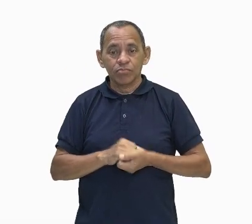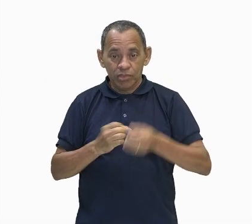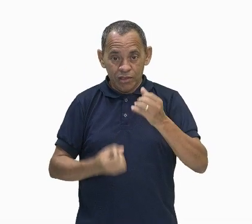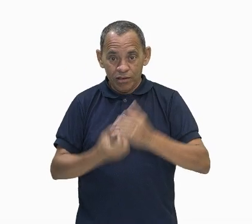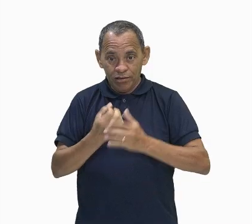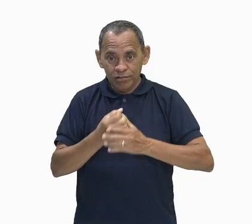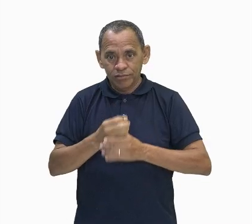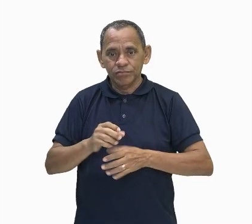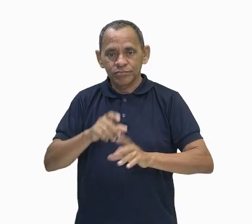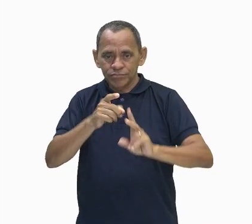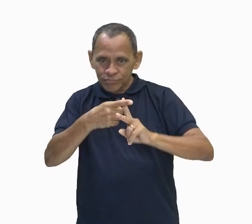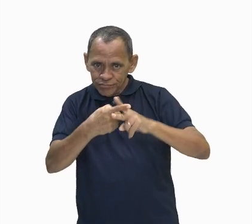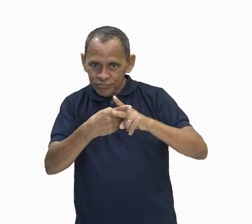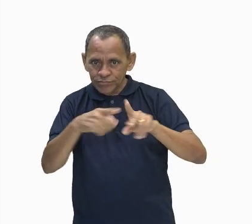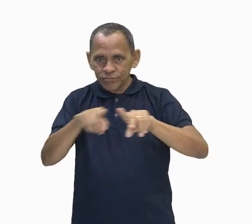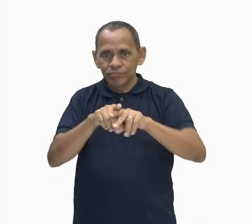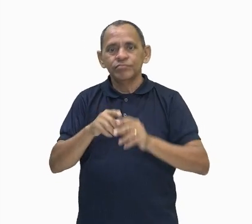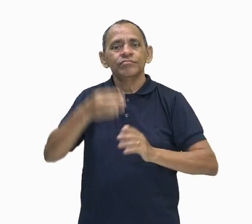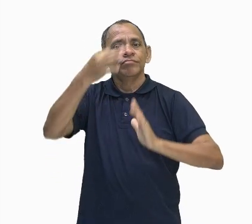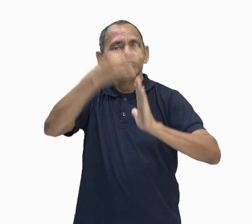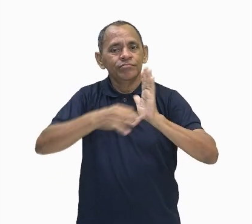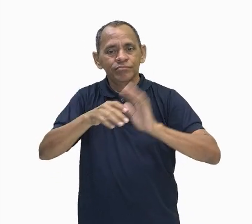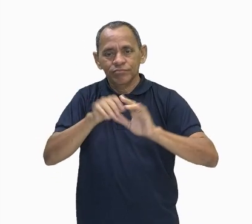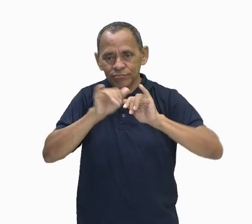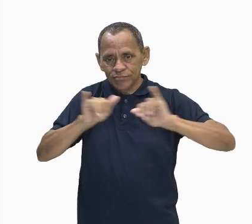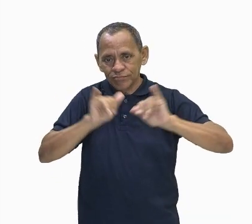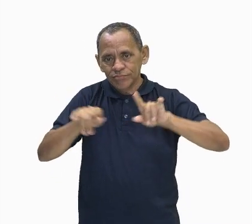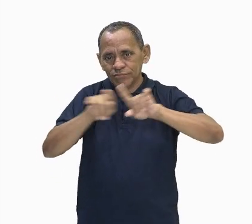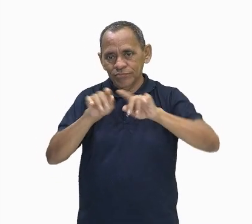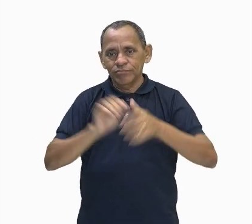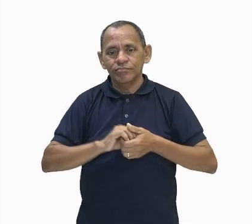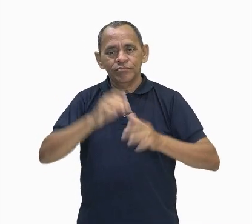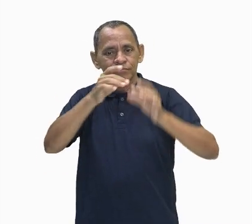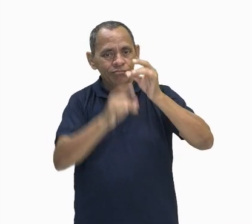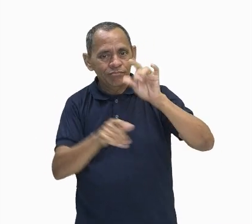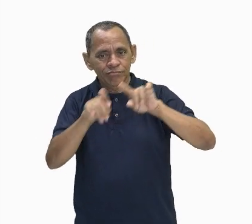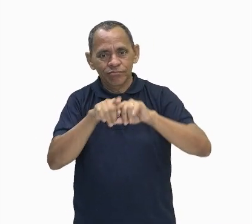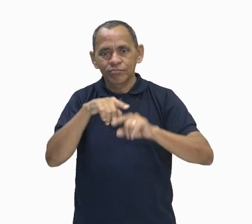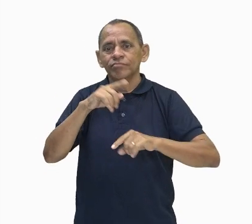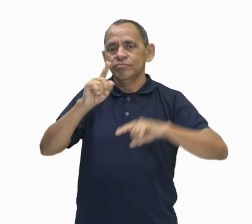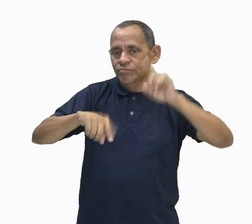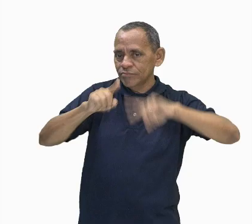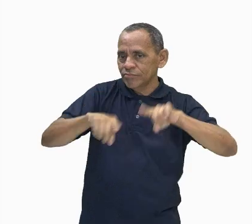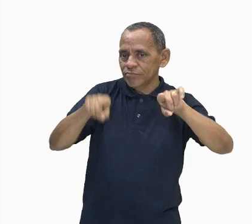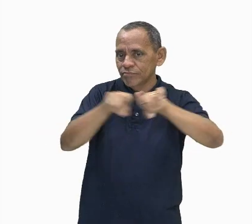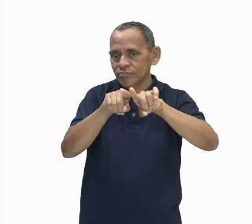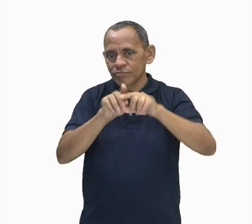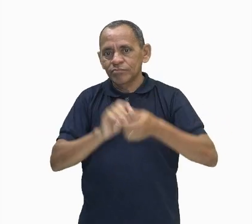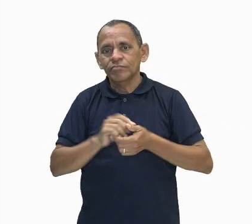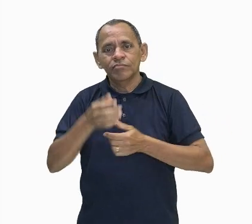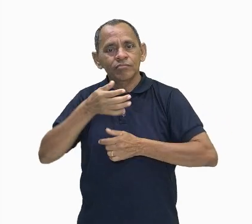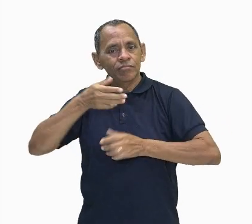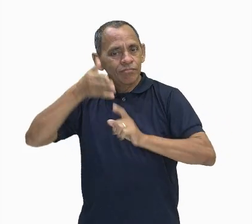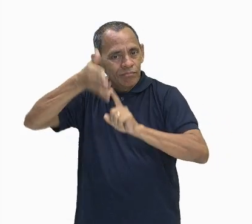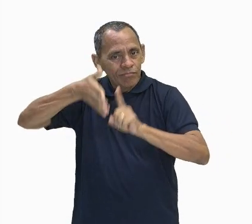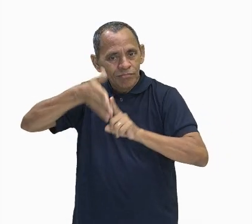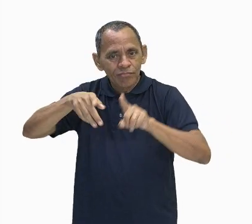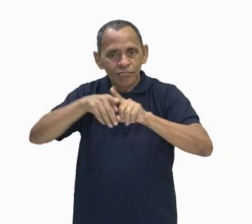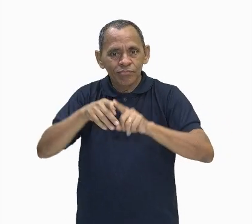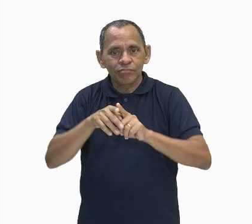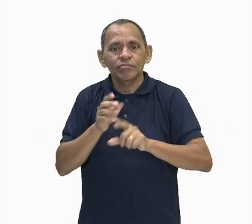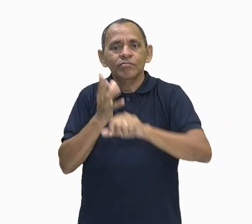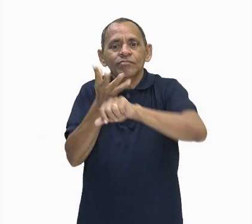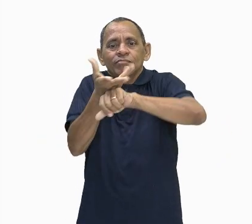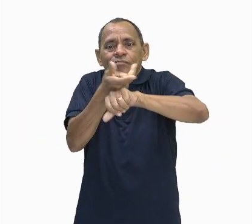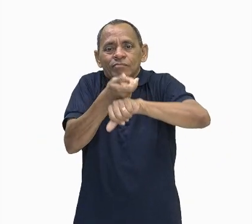e edição de textos publicitários, detalhando este objeto, teremos aí as estratégias discursivas de persuasão